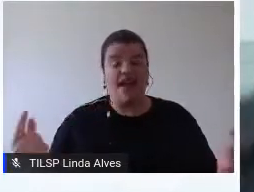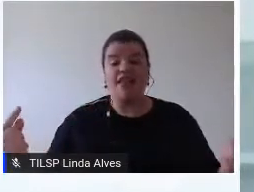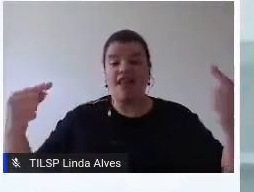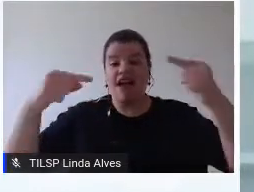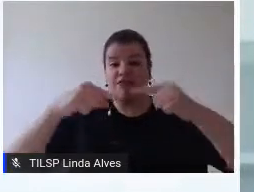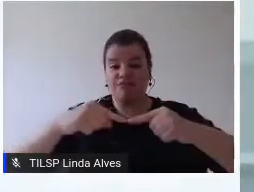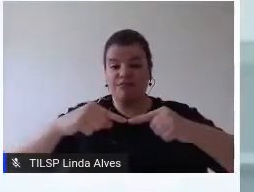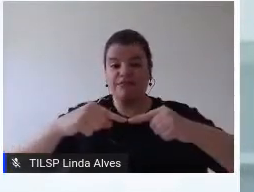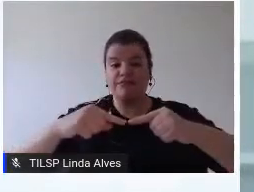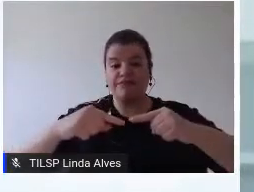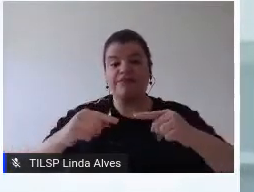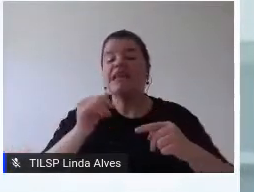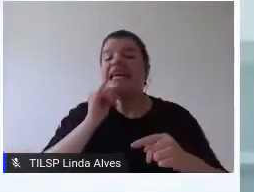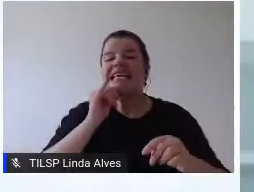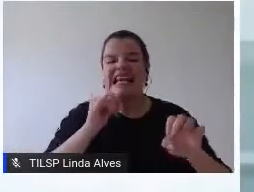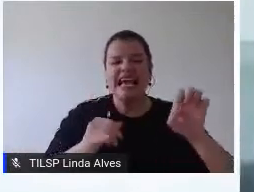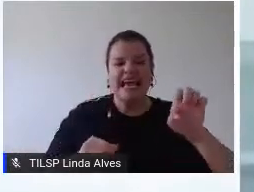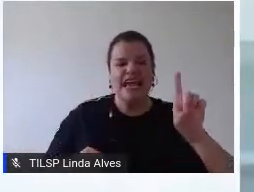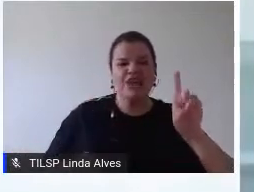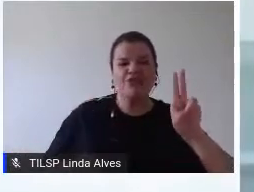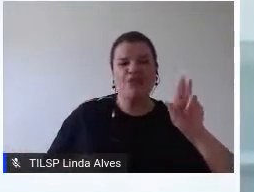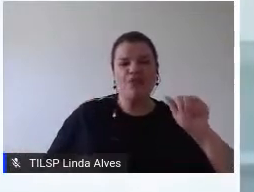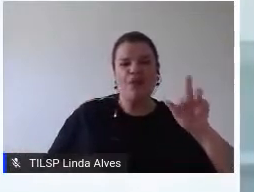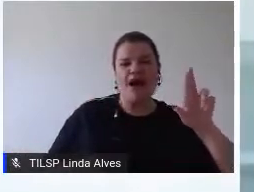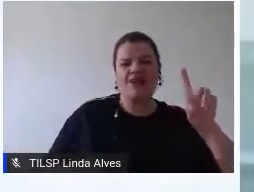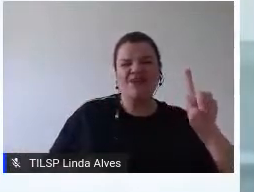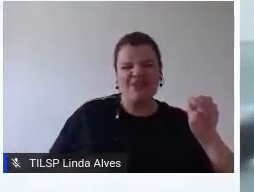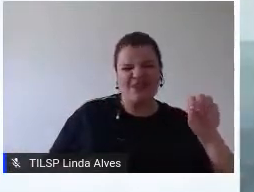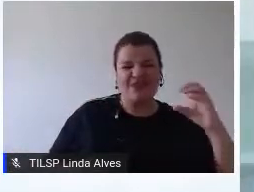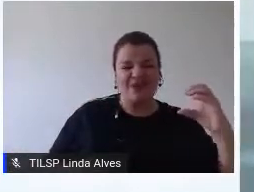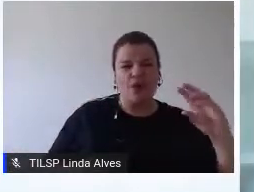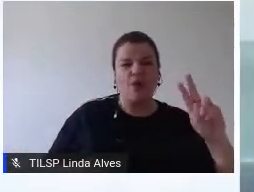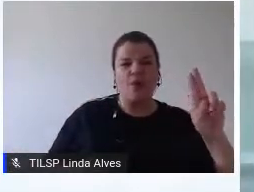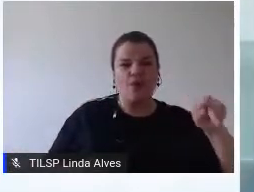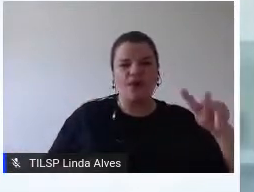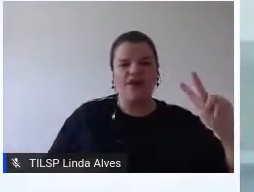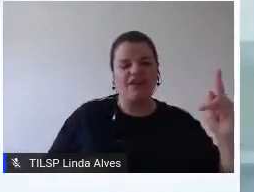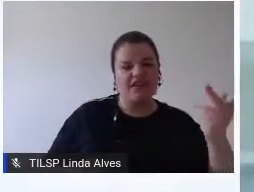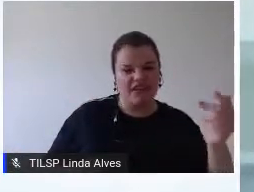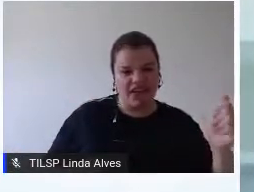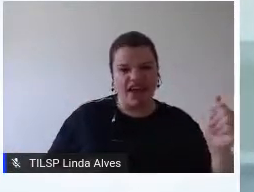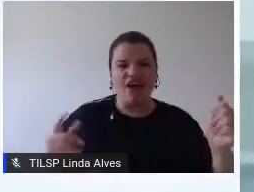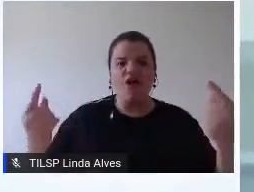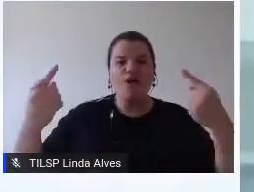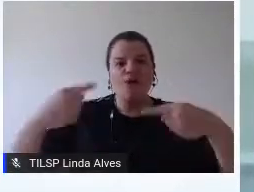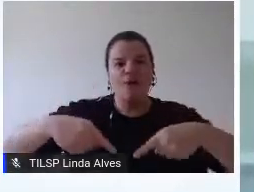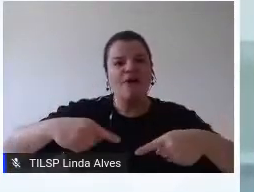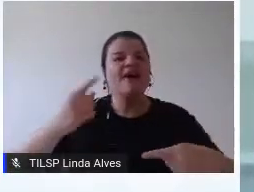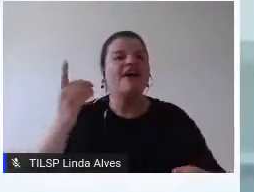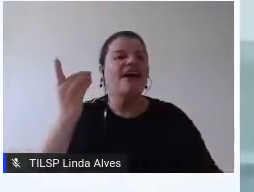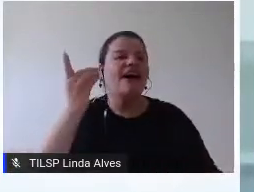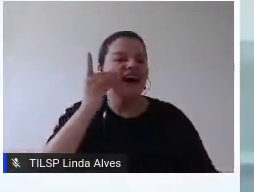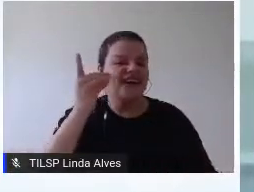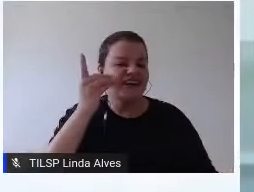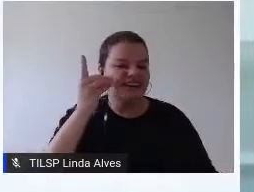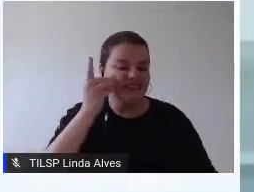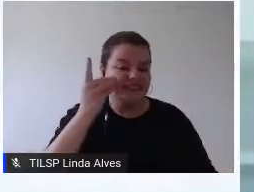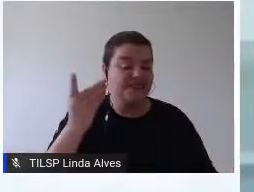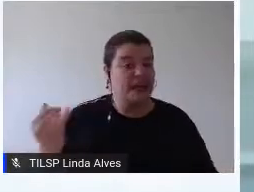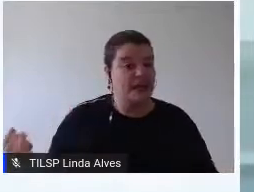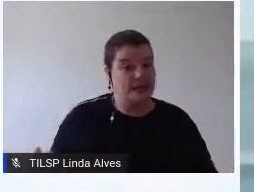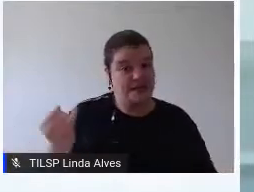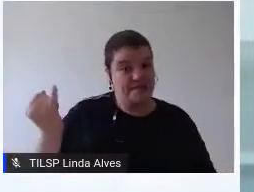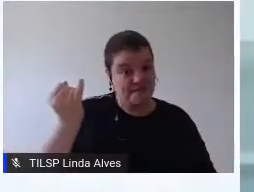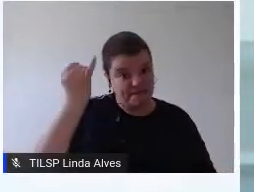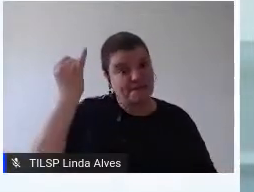como o Eduardo Cunha estava para a ex-presidente Dilma. Então, para a gente entender a relevância